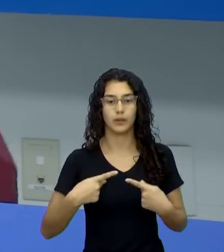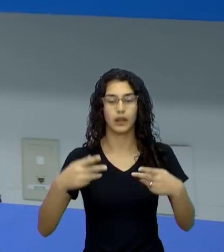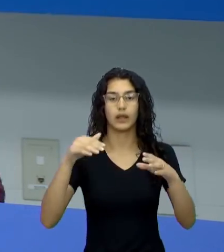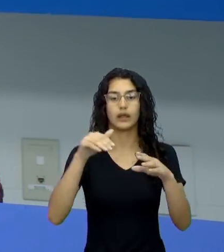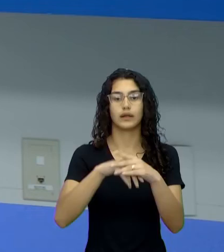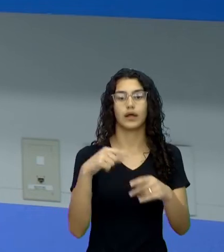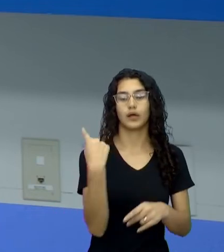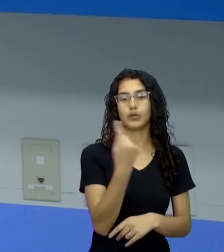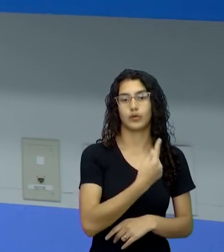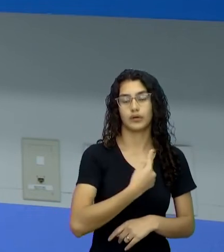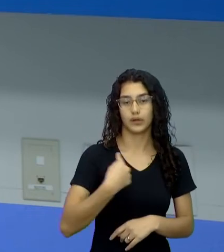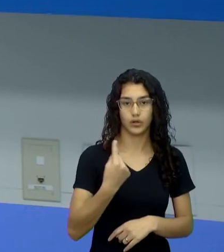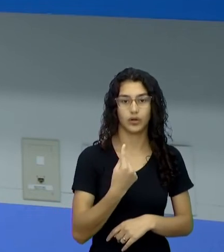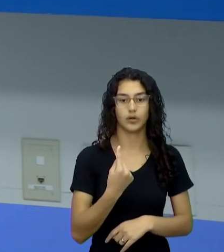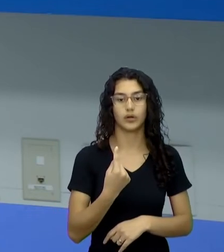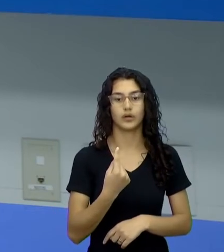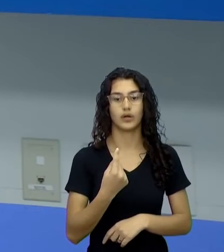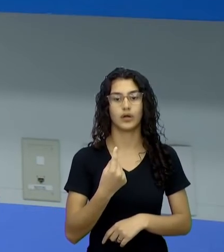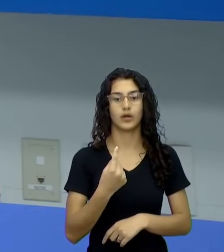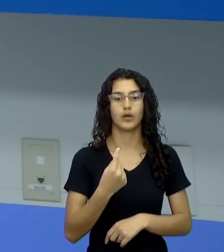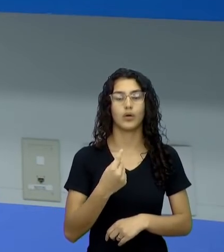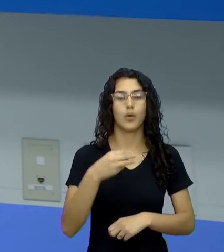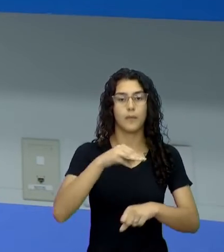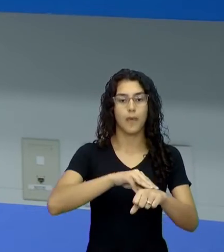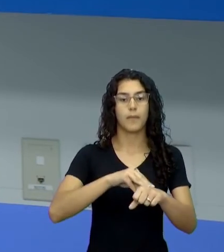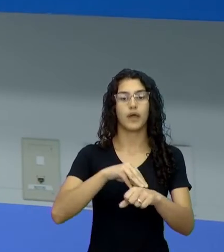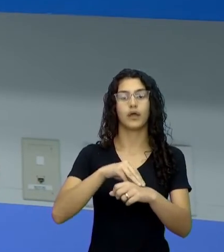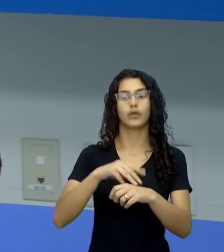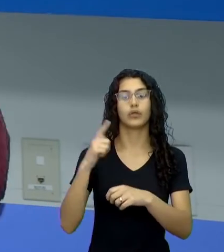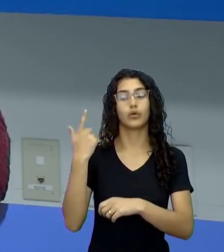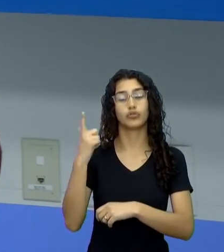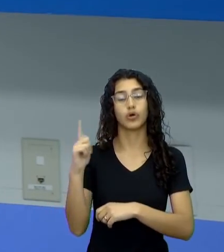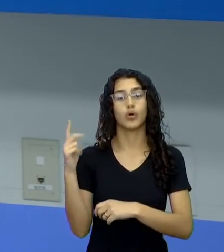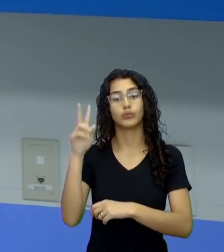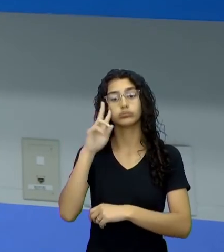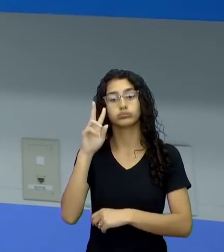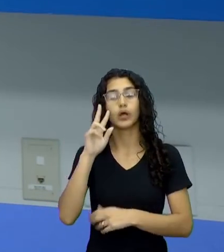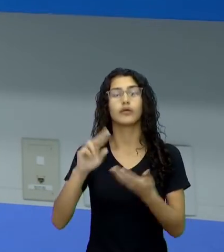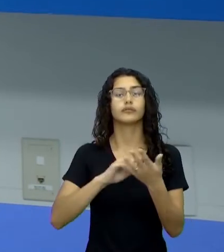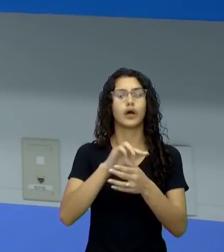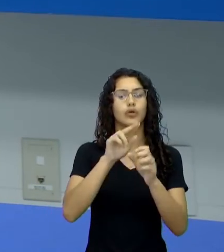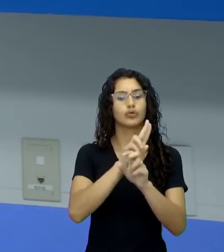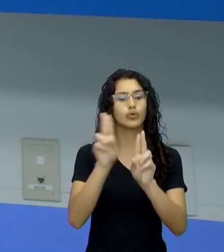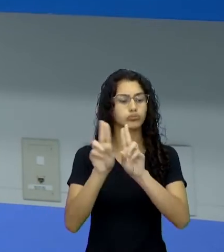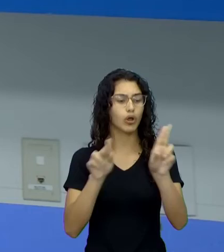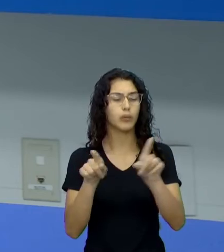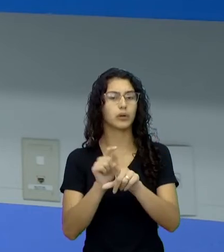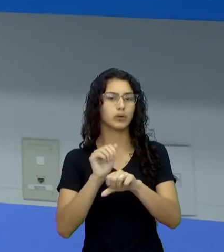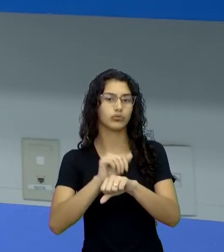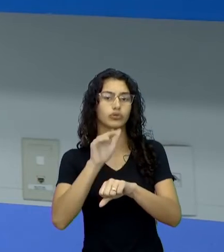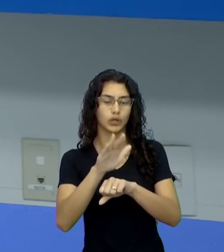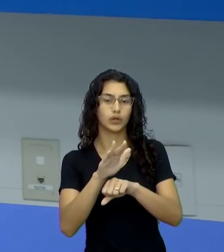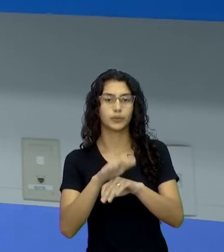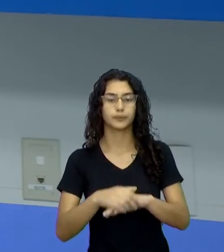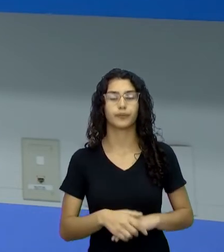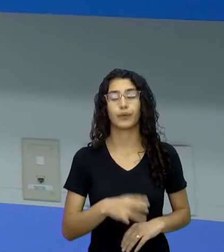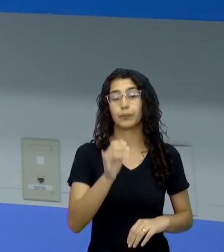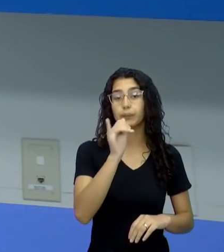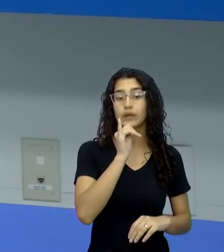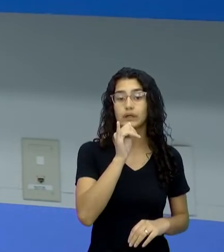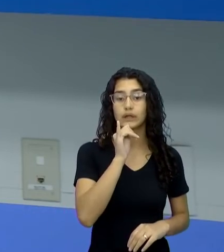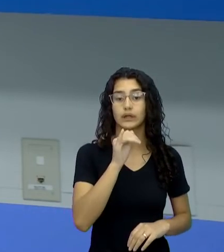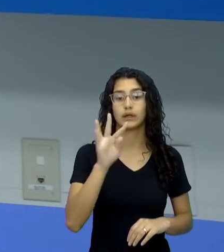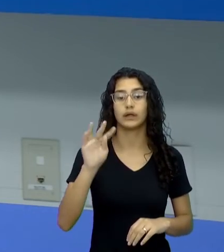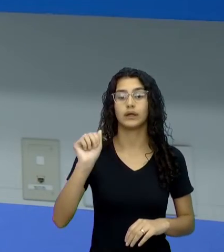dentro da nossa da nossa dessa era geohistórica outros nomes foram sugeridos pessoal né Por exemplo